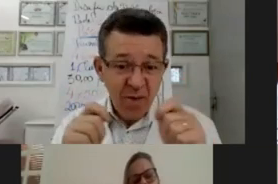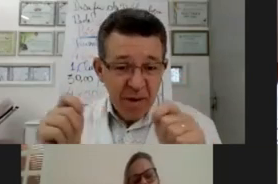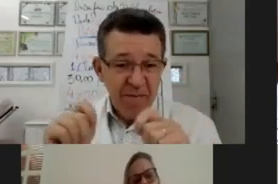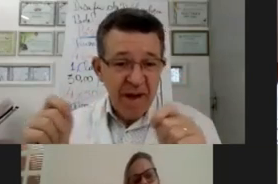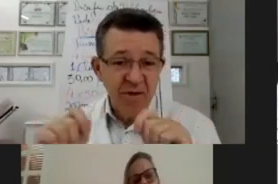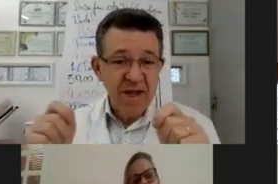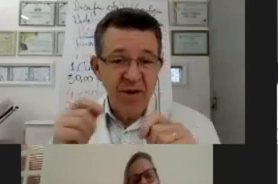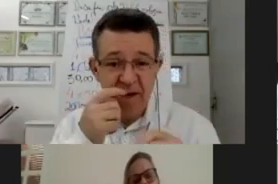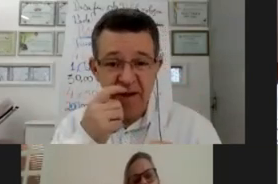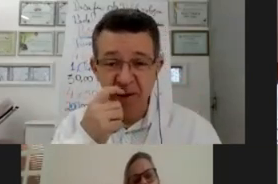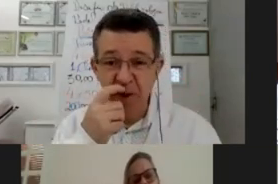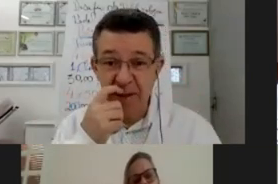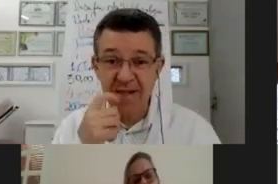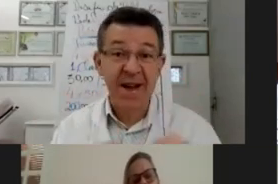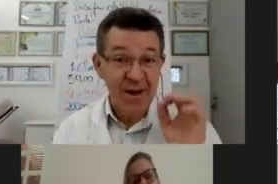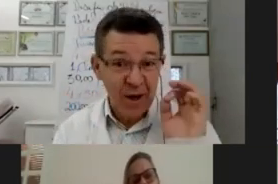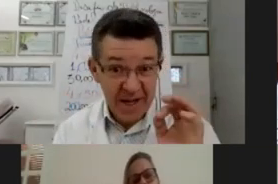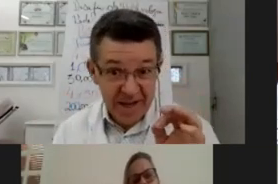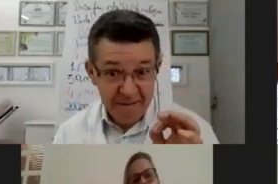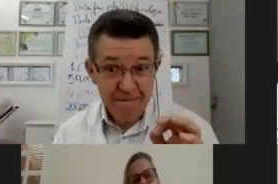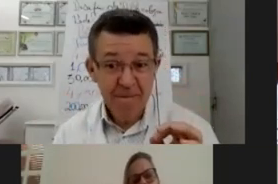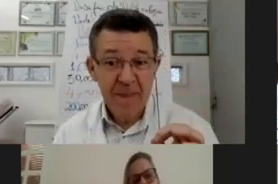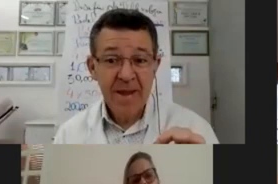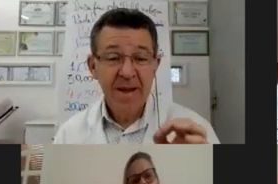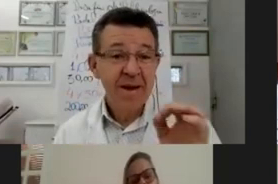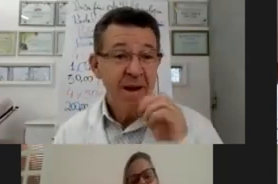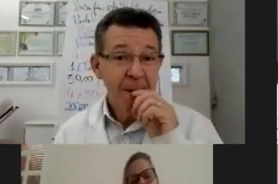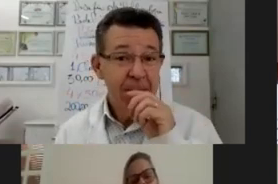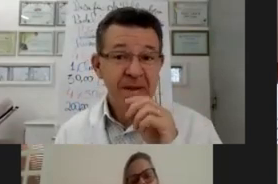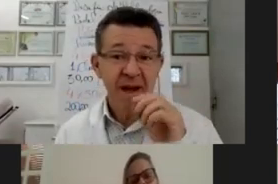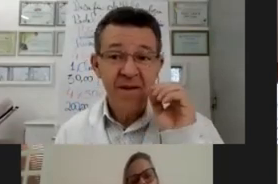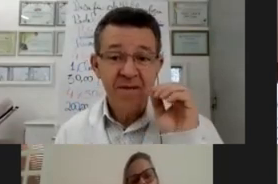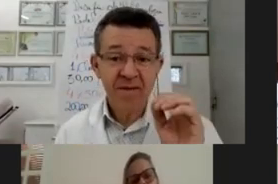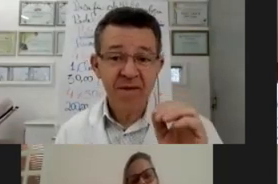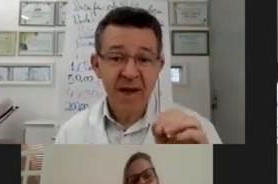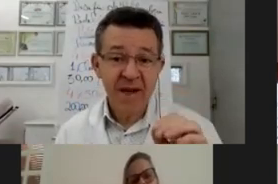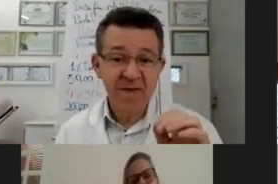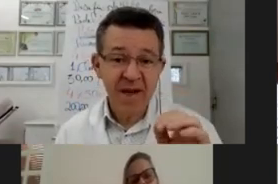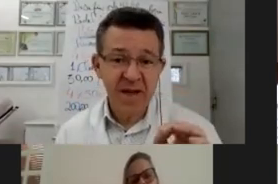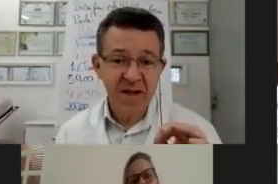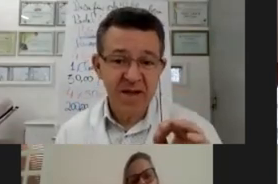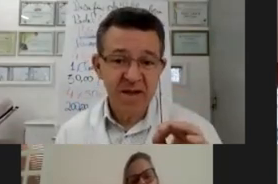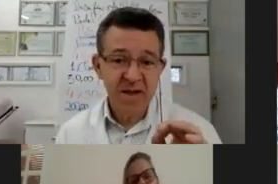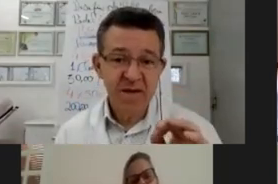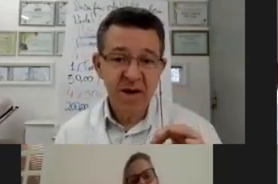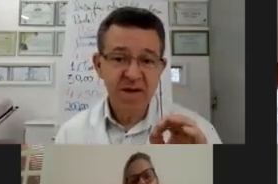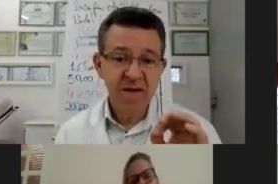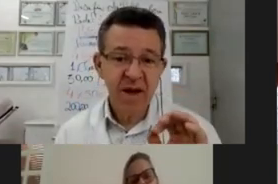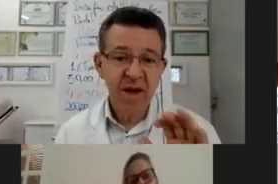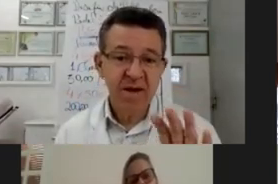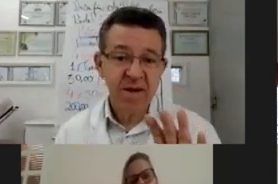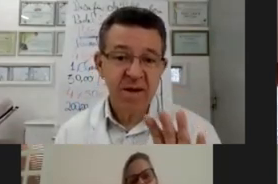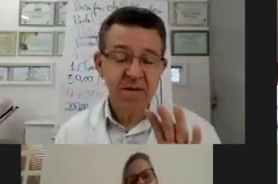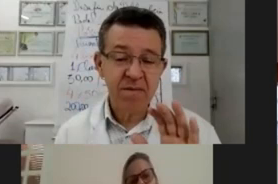quem está com papel, está anotando as coisas, anota aí, Professor. tá? Várias vezes,